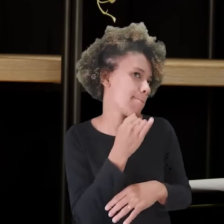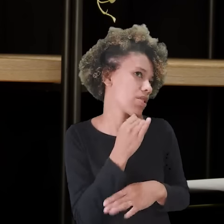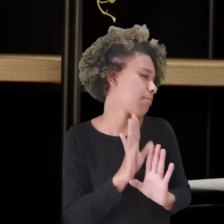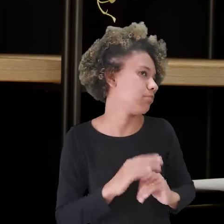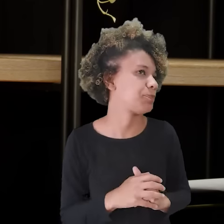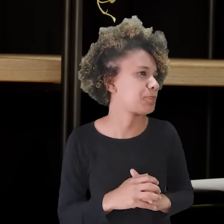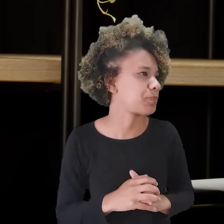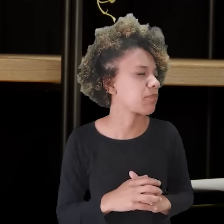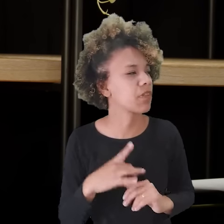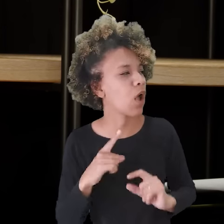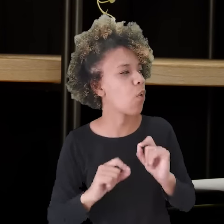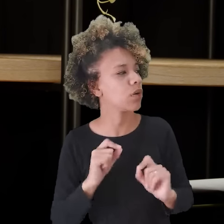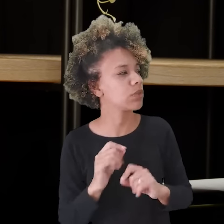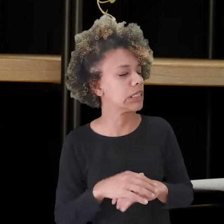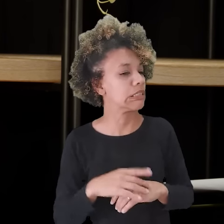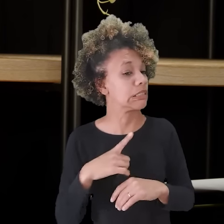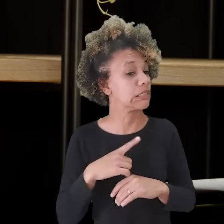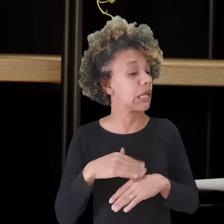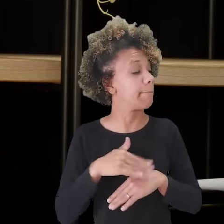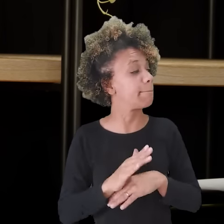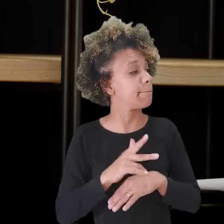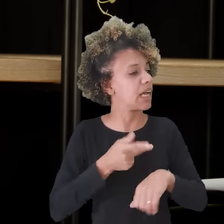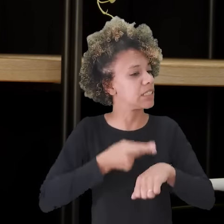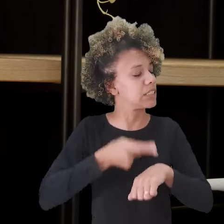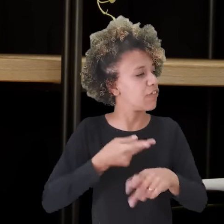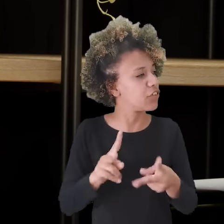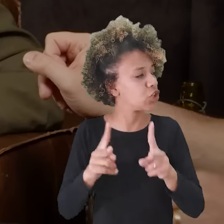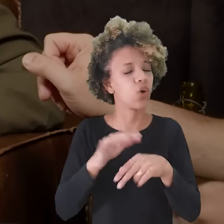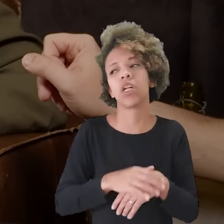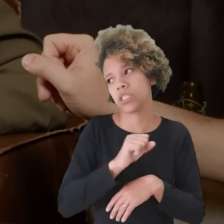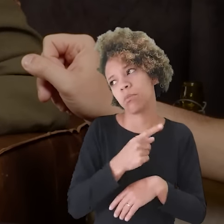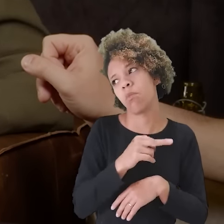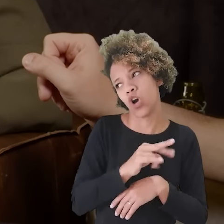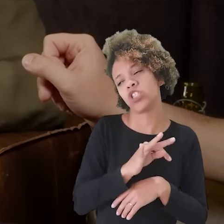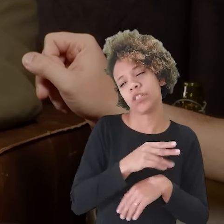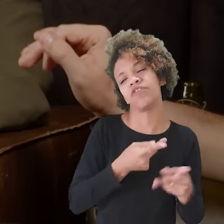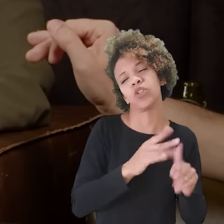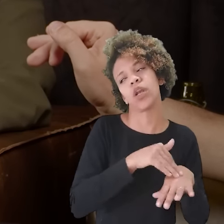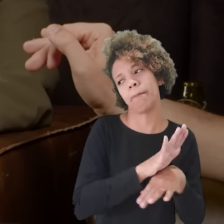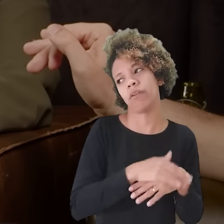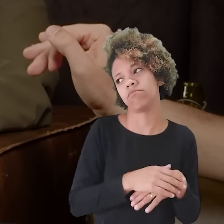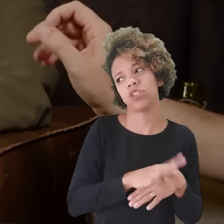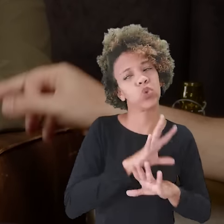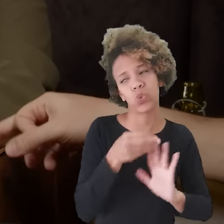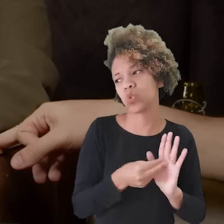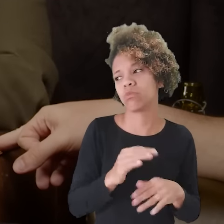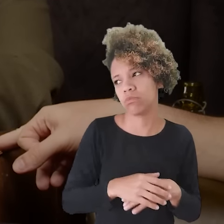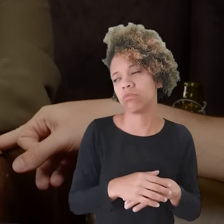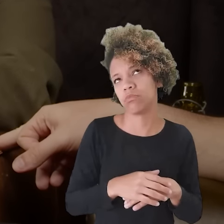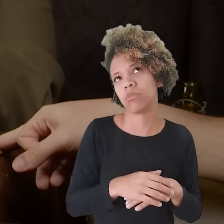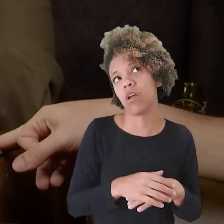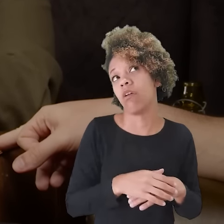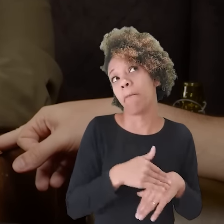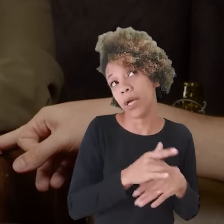saber assim tipo a tem uma coisa Qual tem mais títulos assim qual que é o esporte tem mais títulos em tudo em tudo em tudo tranquilo e